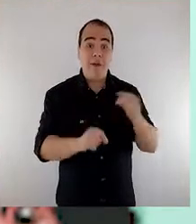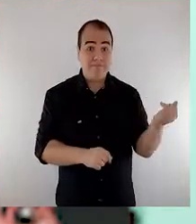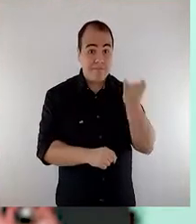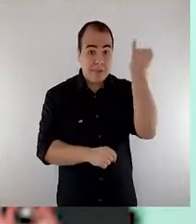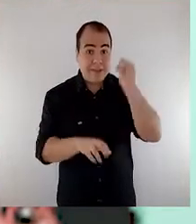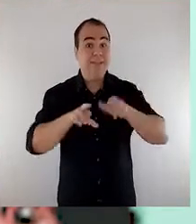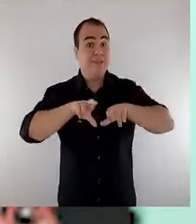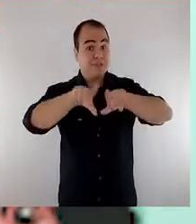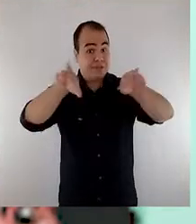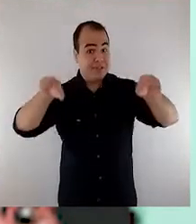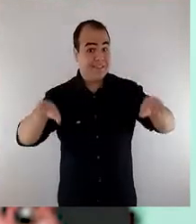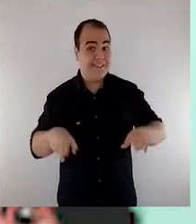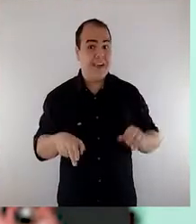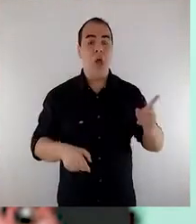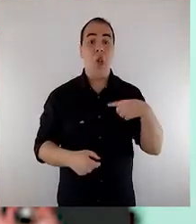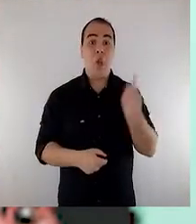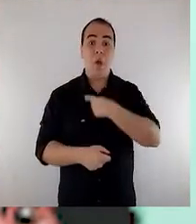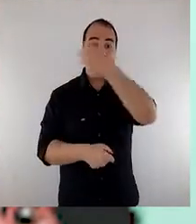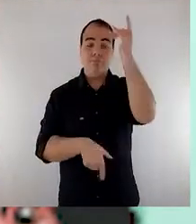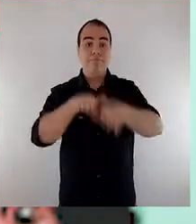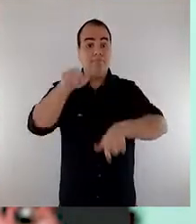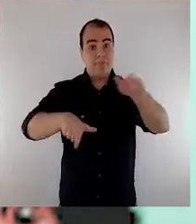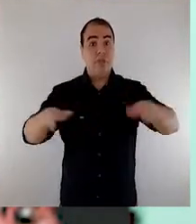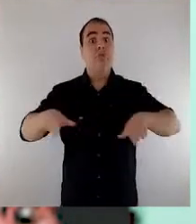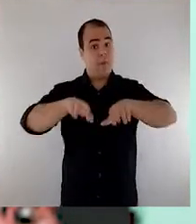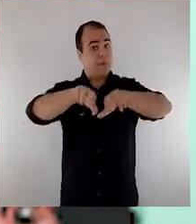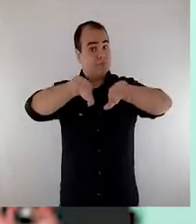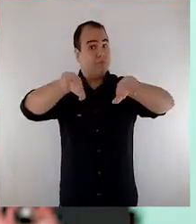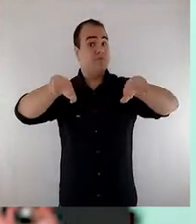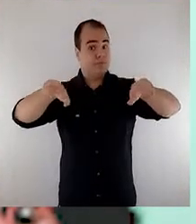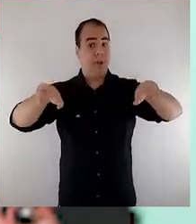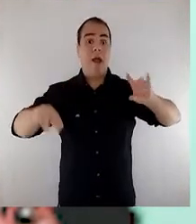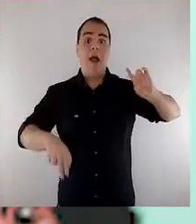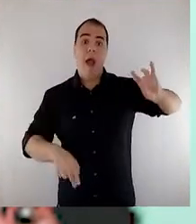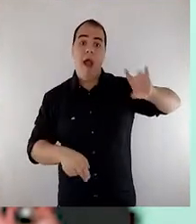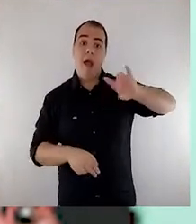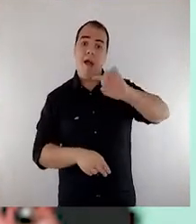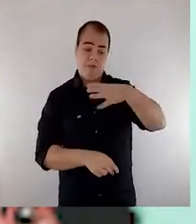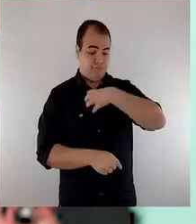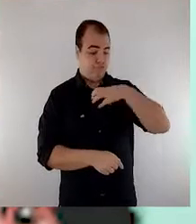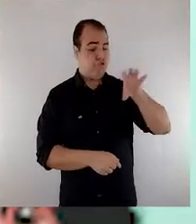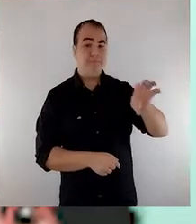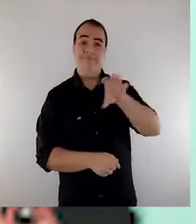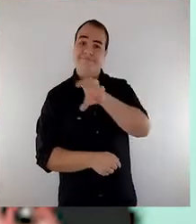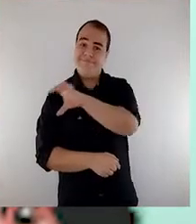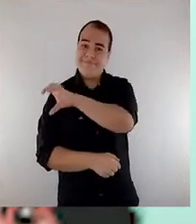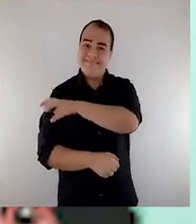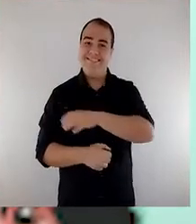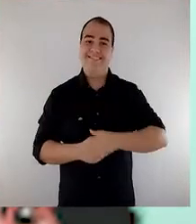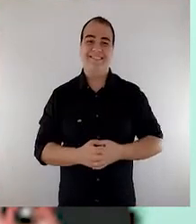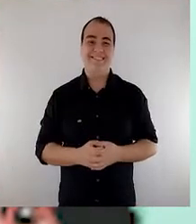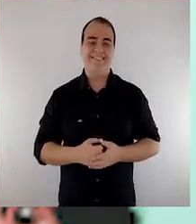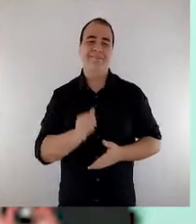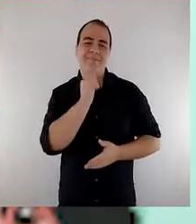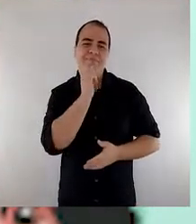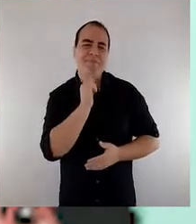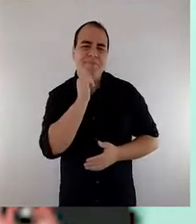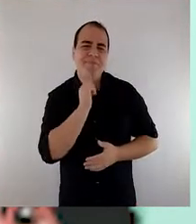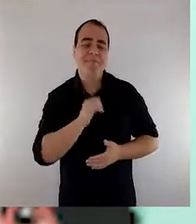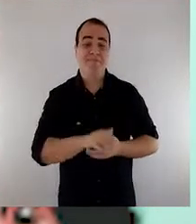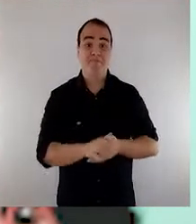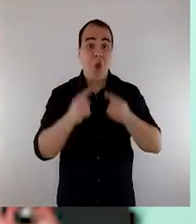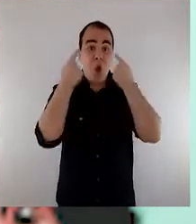importância da diversidade e que nós seres humanos somos diferentes uns dos outros, cada um com sua característica.